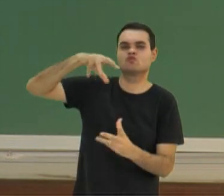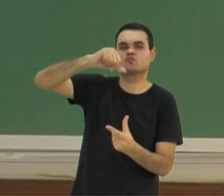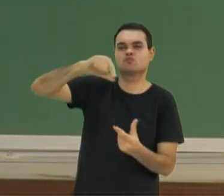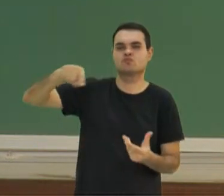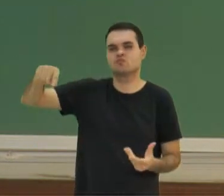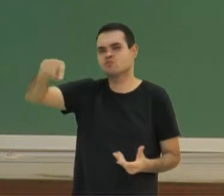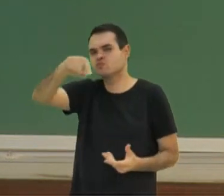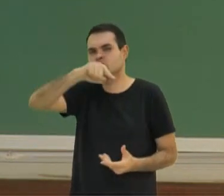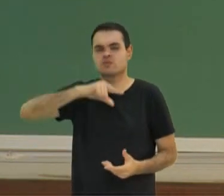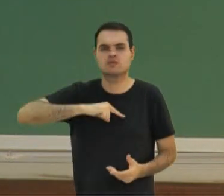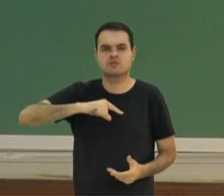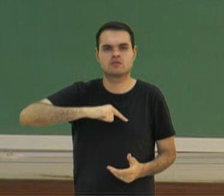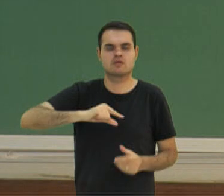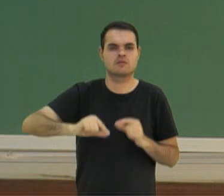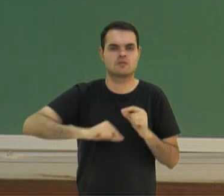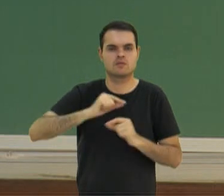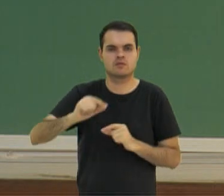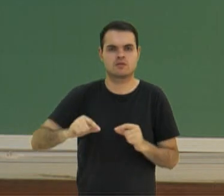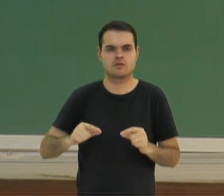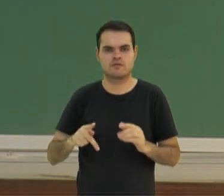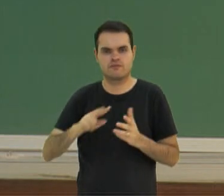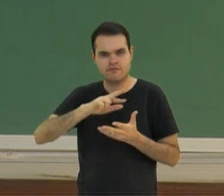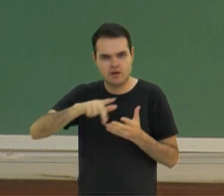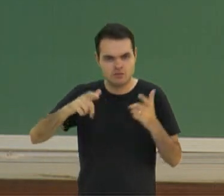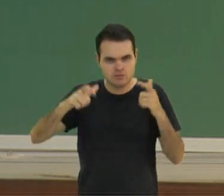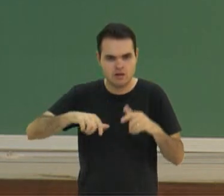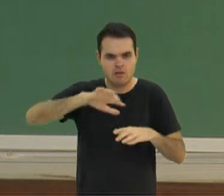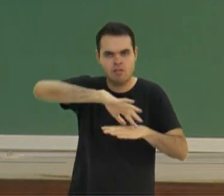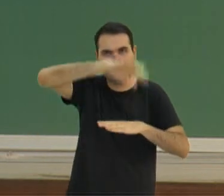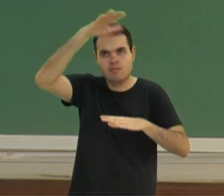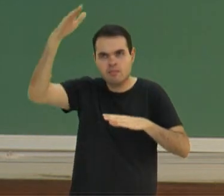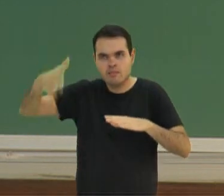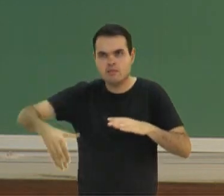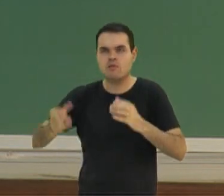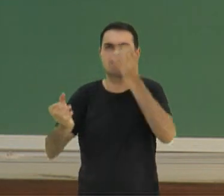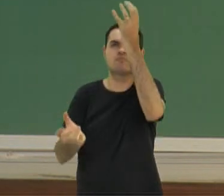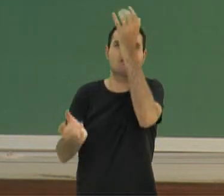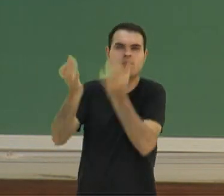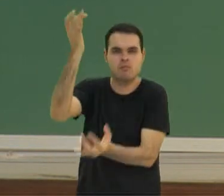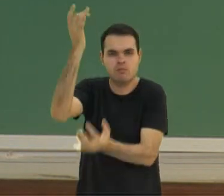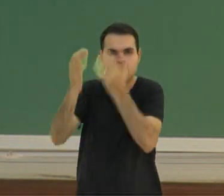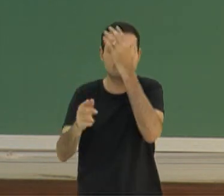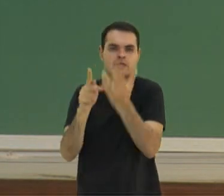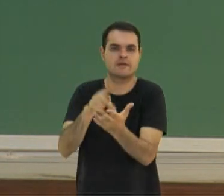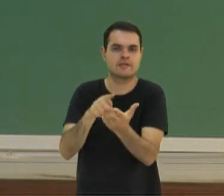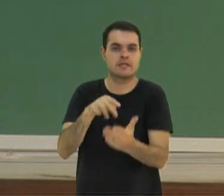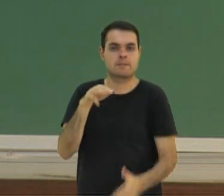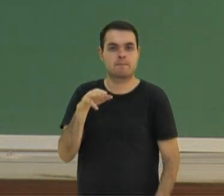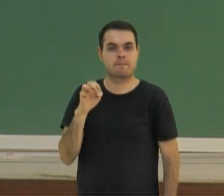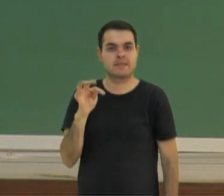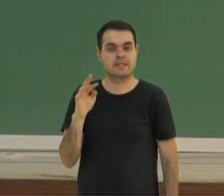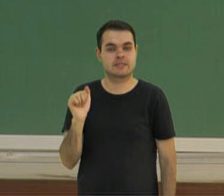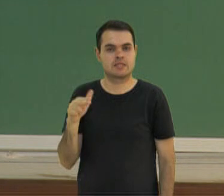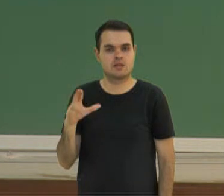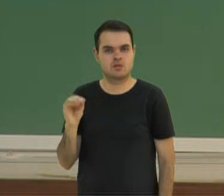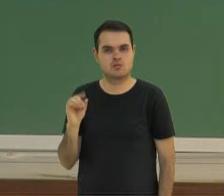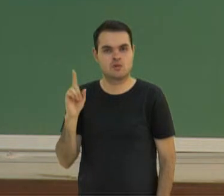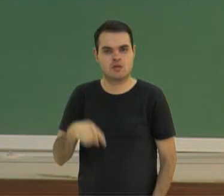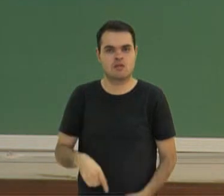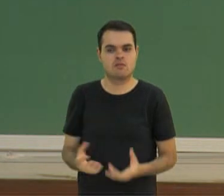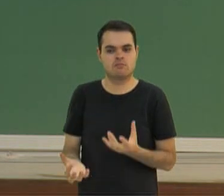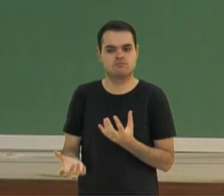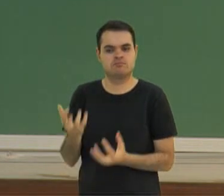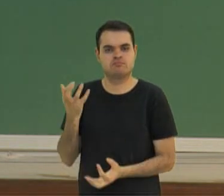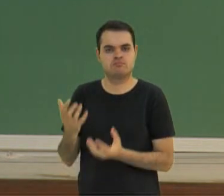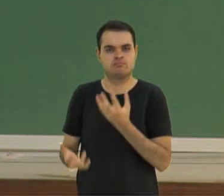famosos aterros sanitários, aquelas lavaredas de fogo, né, aquela coisa toda lá. Aquilo lá, na verdade, é gás metano que está sendo queimado